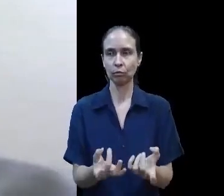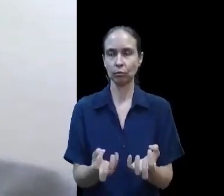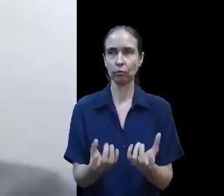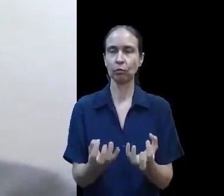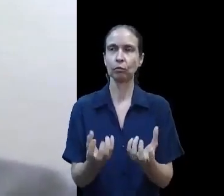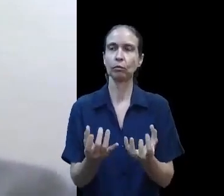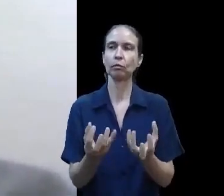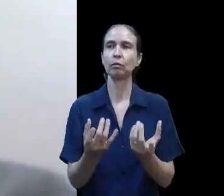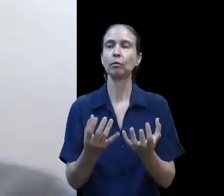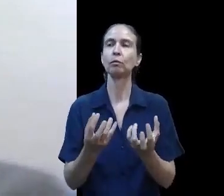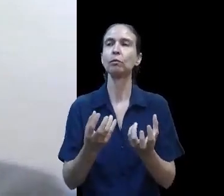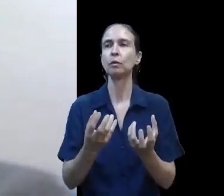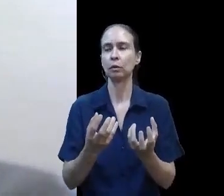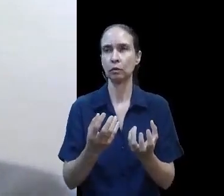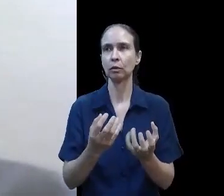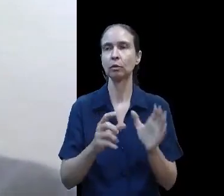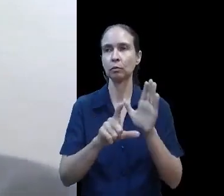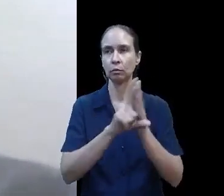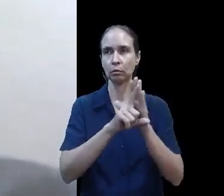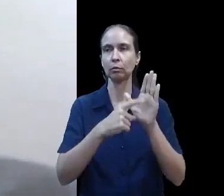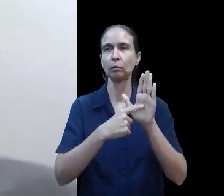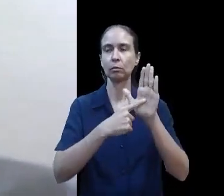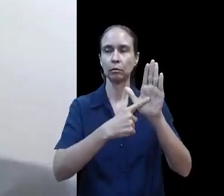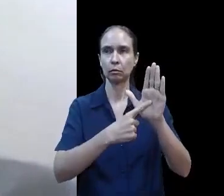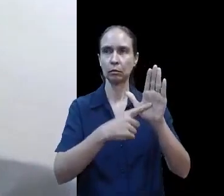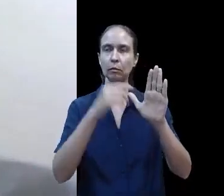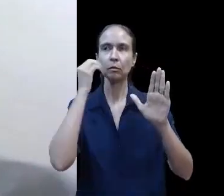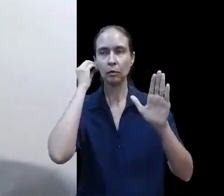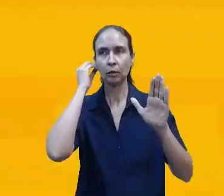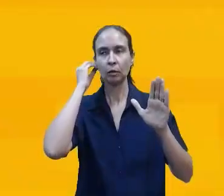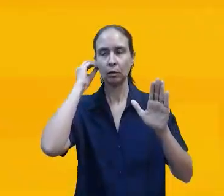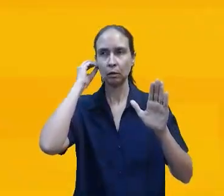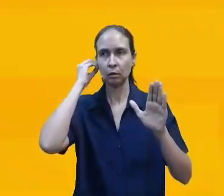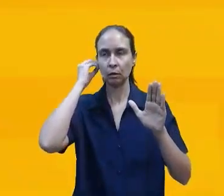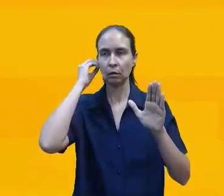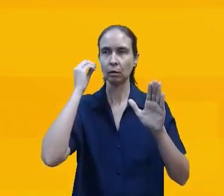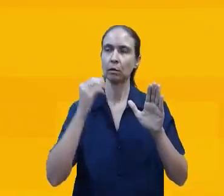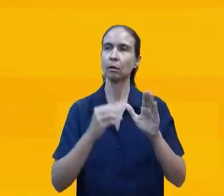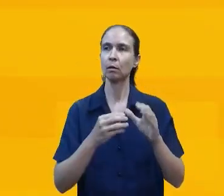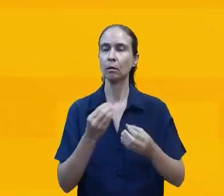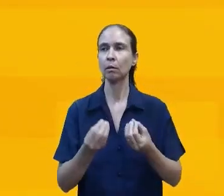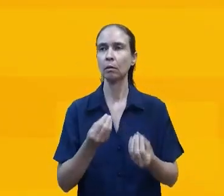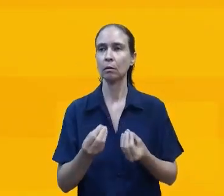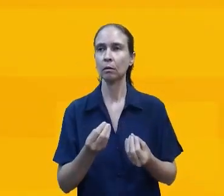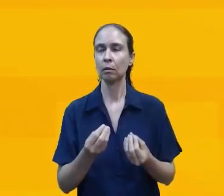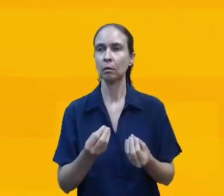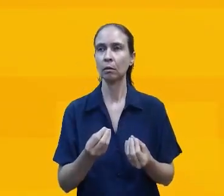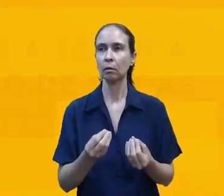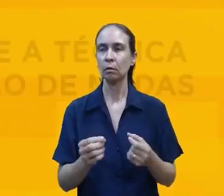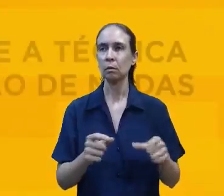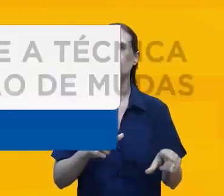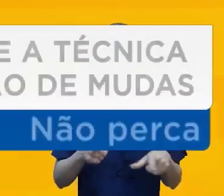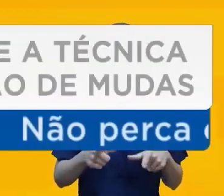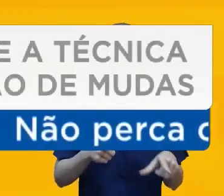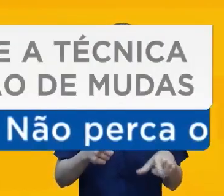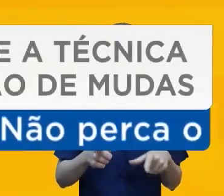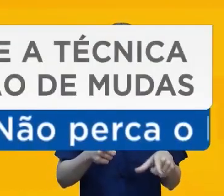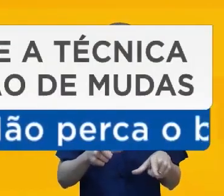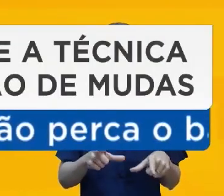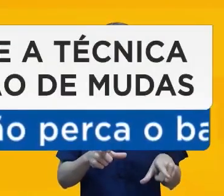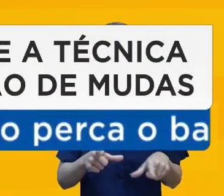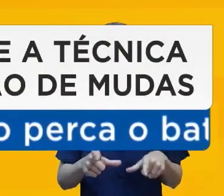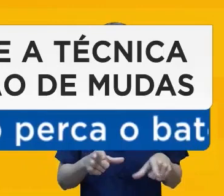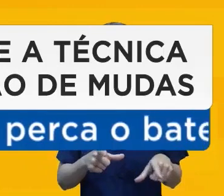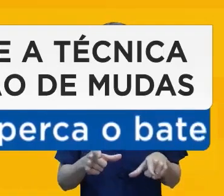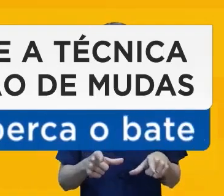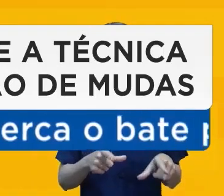obedecer à legislação vigente quanto à maneira de preparar essa área, foi também foram passos assim